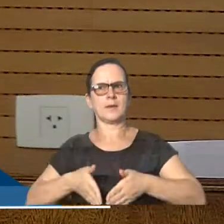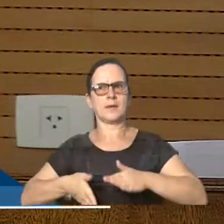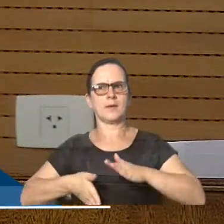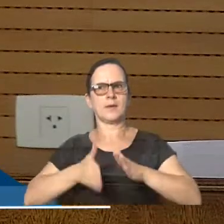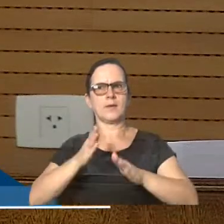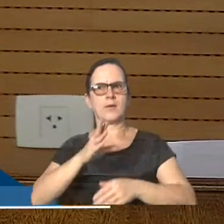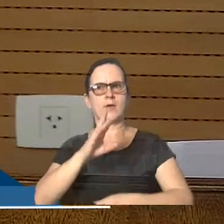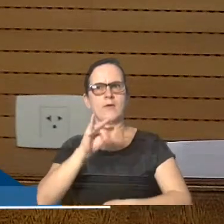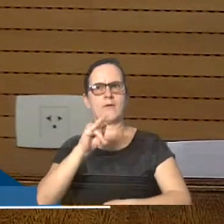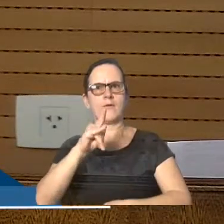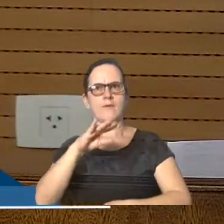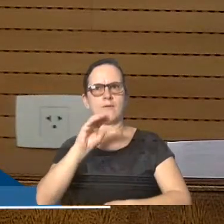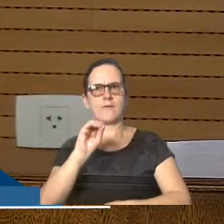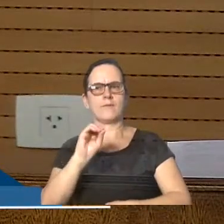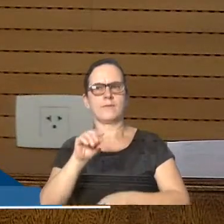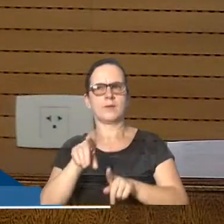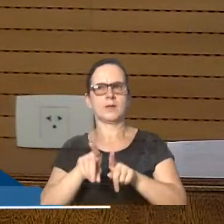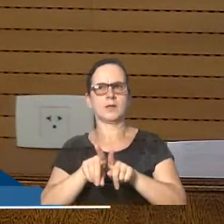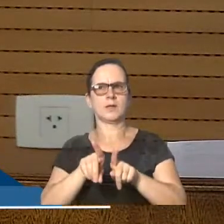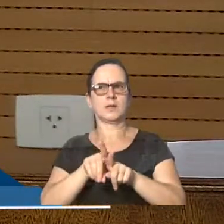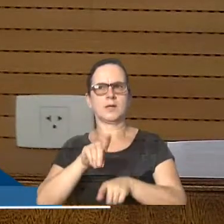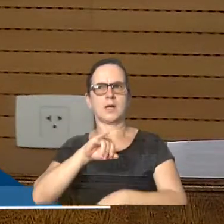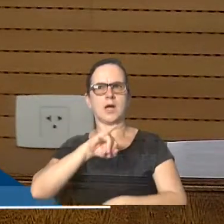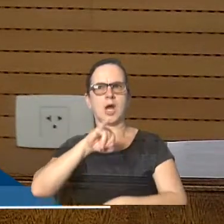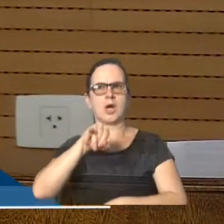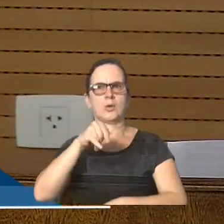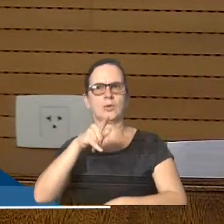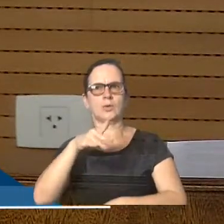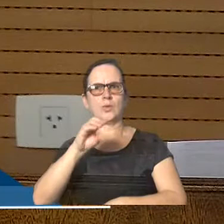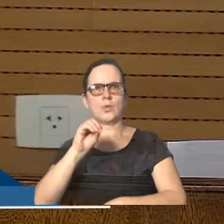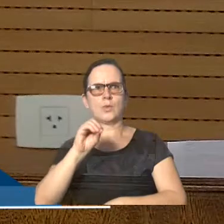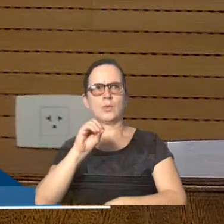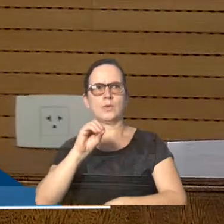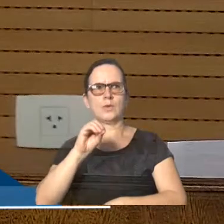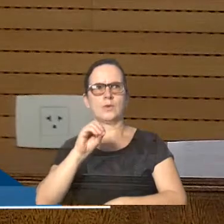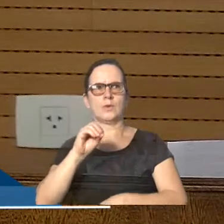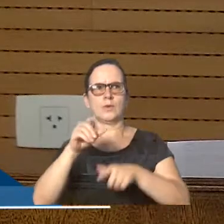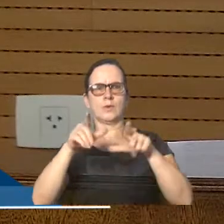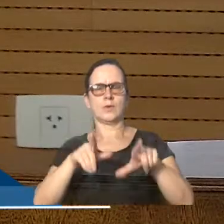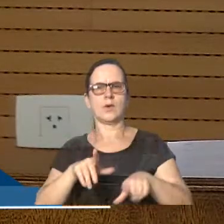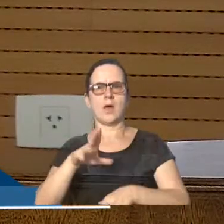Francisco Romano Torres Filho e João das Neves, do conjunto Afon Schmidt.